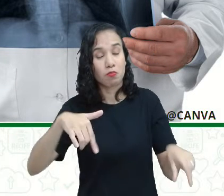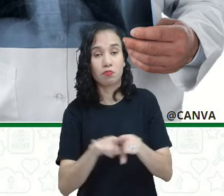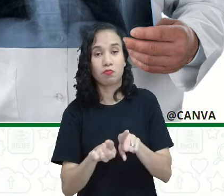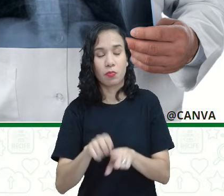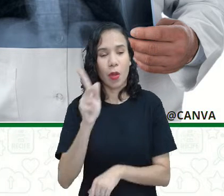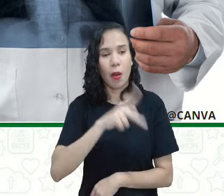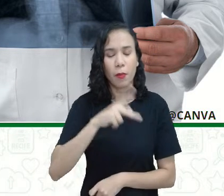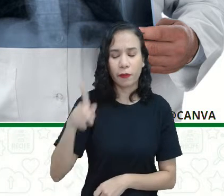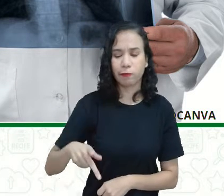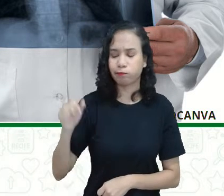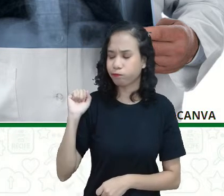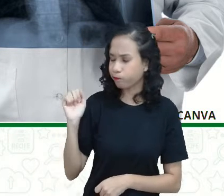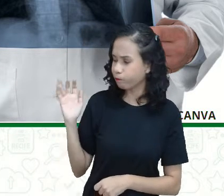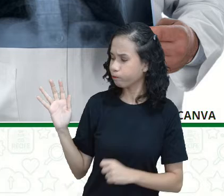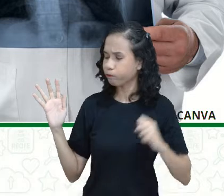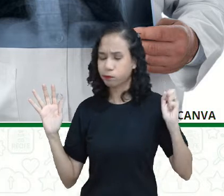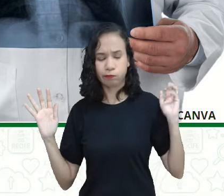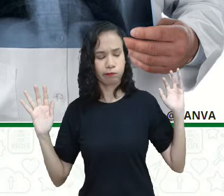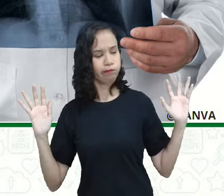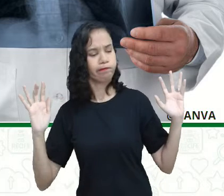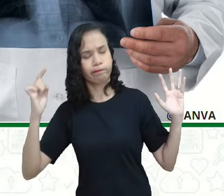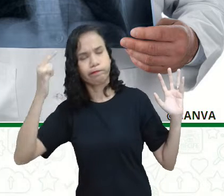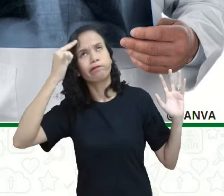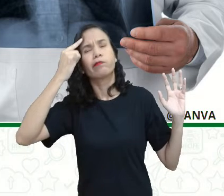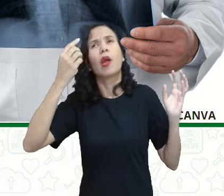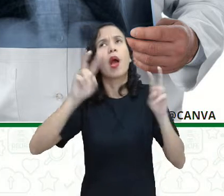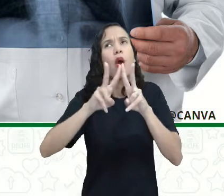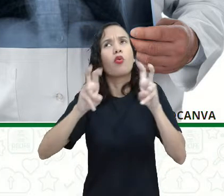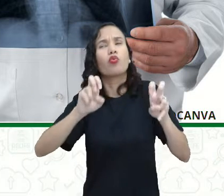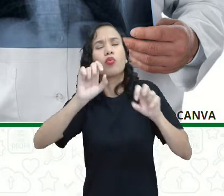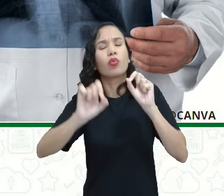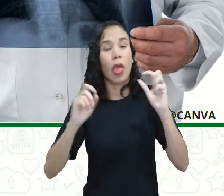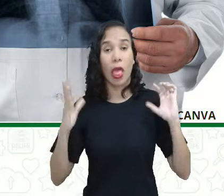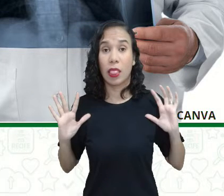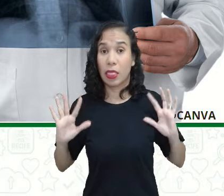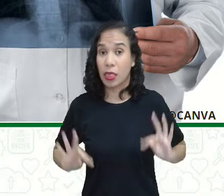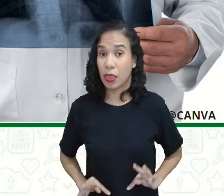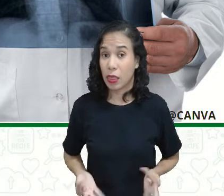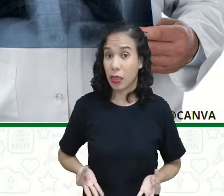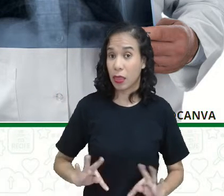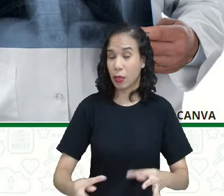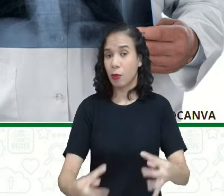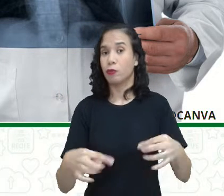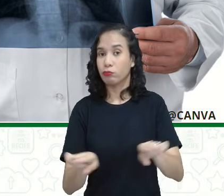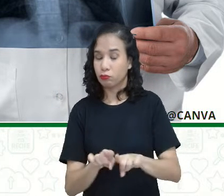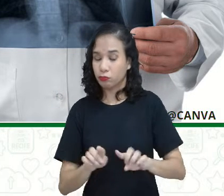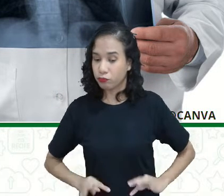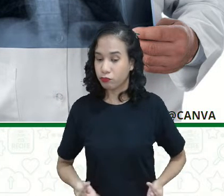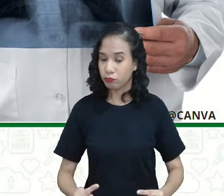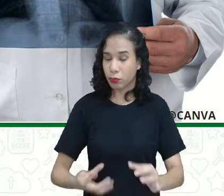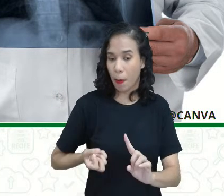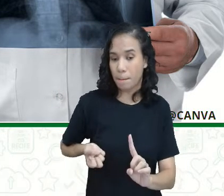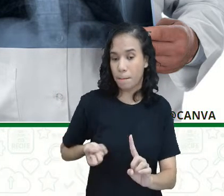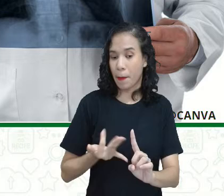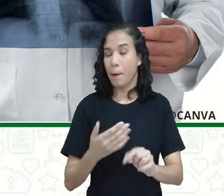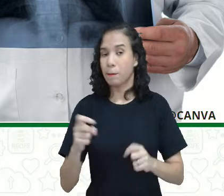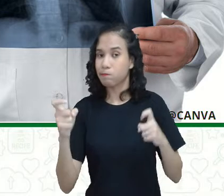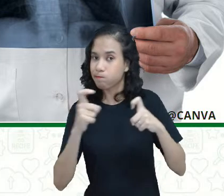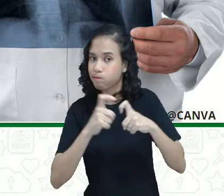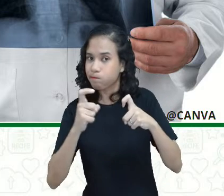professora. Reflitam sobre as questões da tecnologia e da tecnologia na medicina. Será que